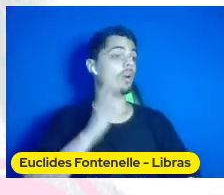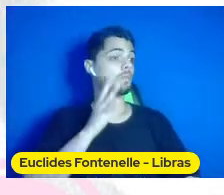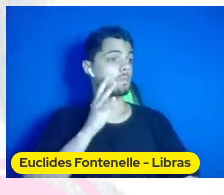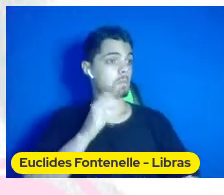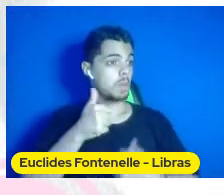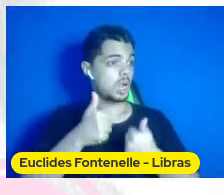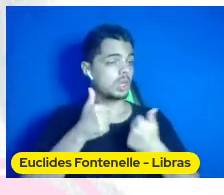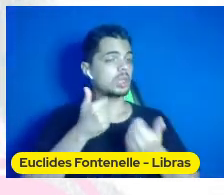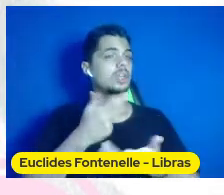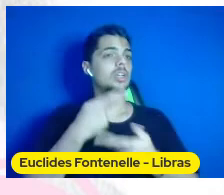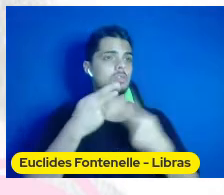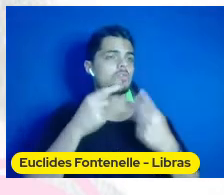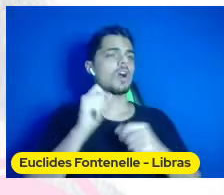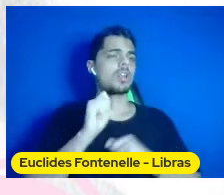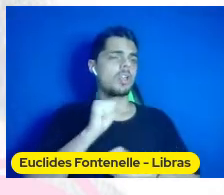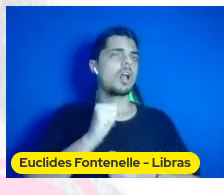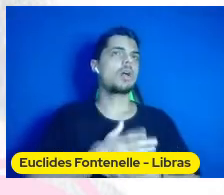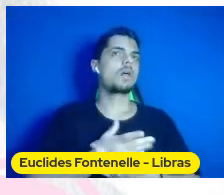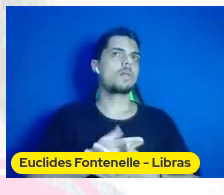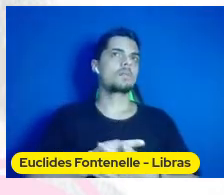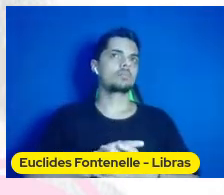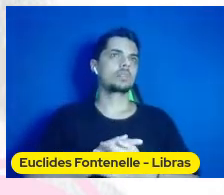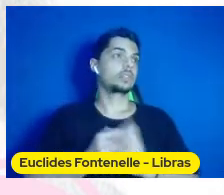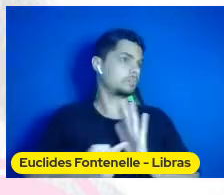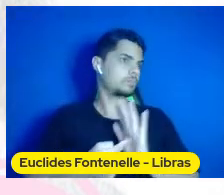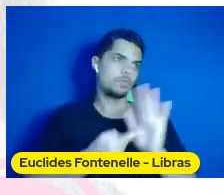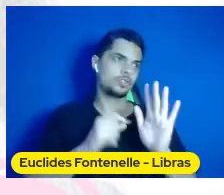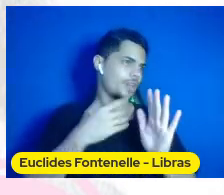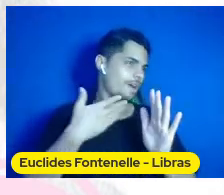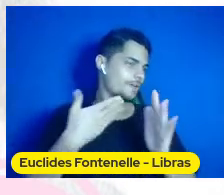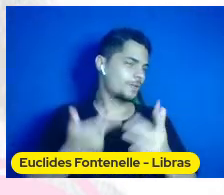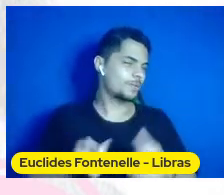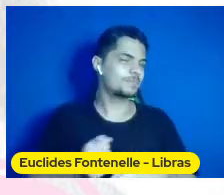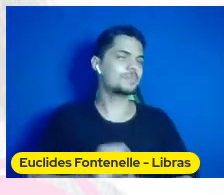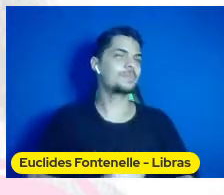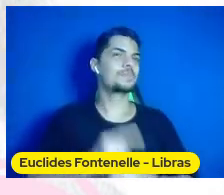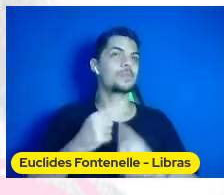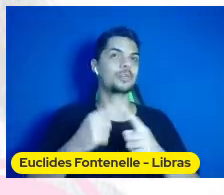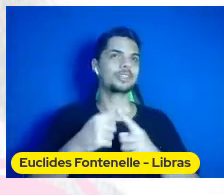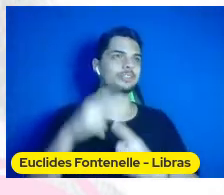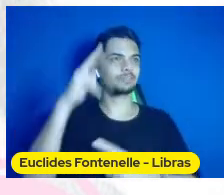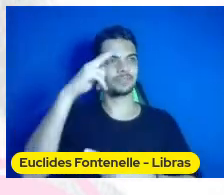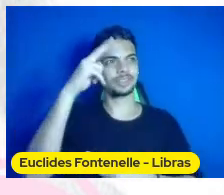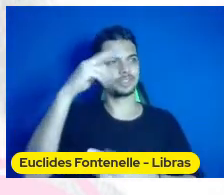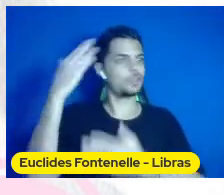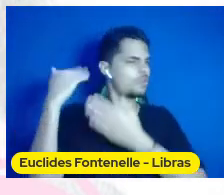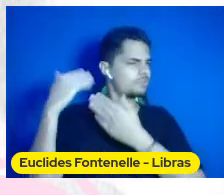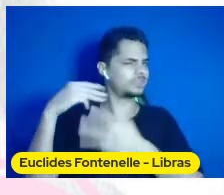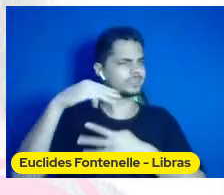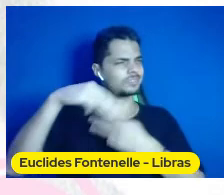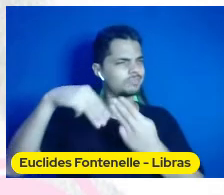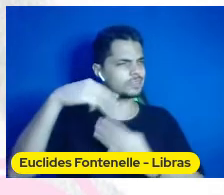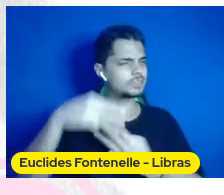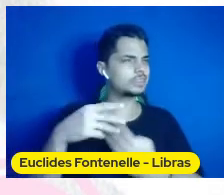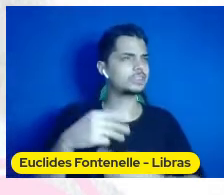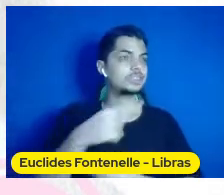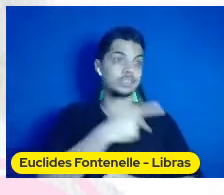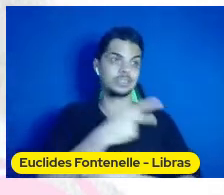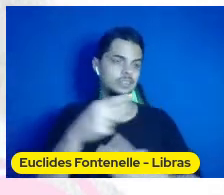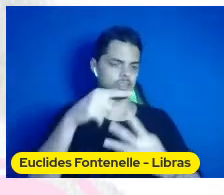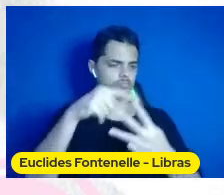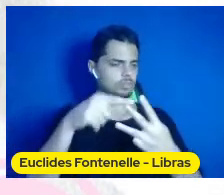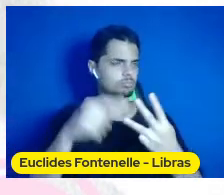porque certamente o entrelaçamento das histórias dessas mulheres, né,